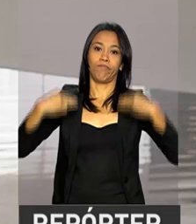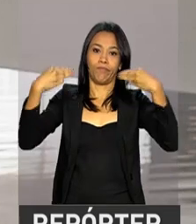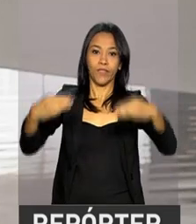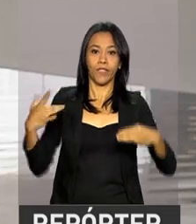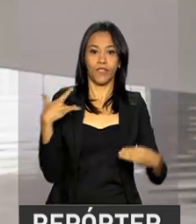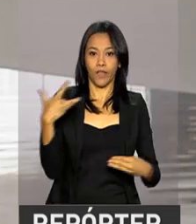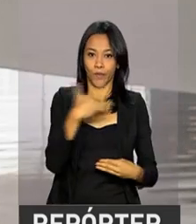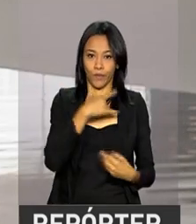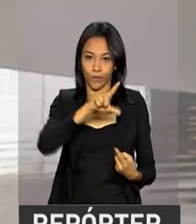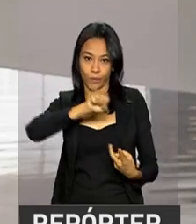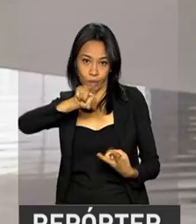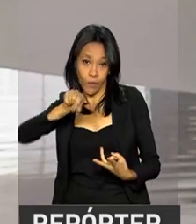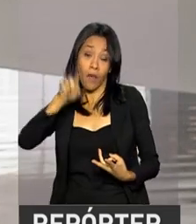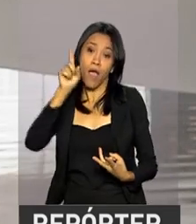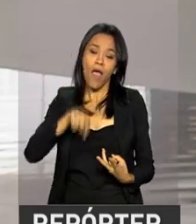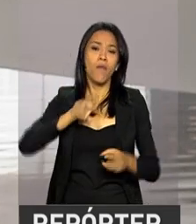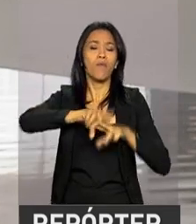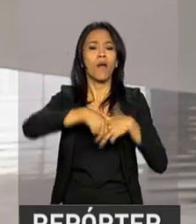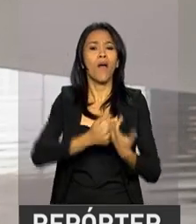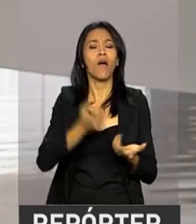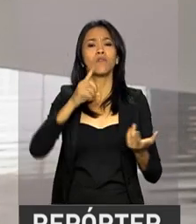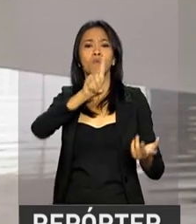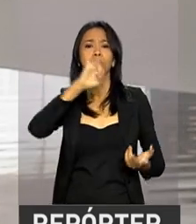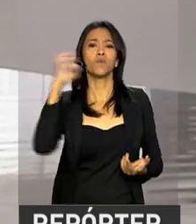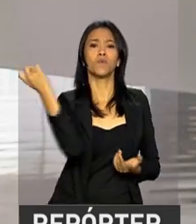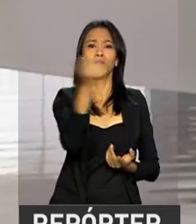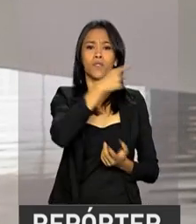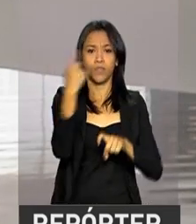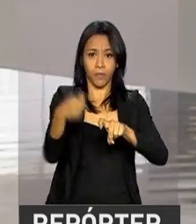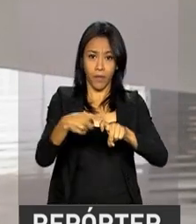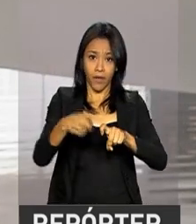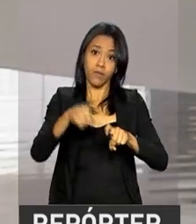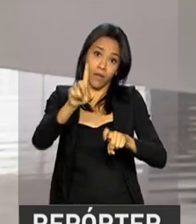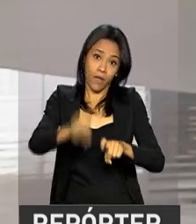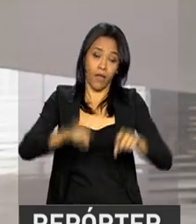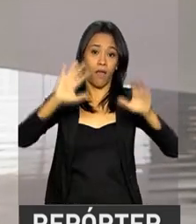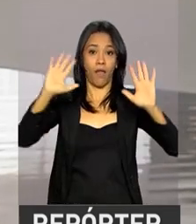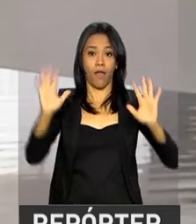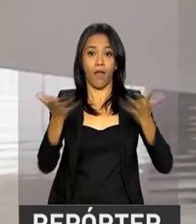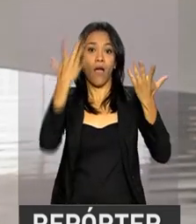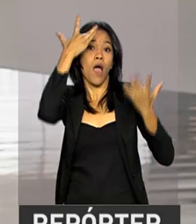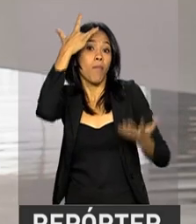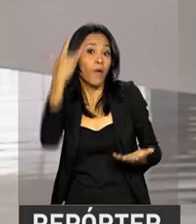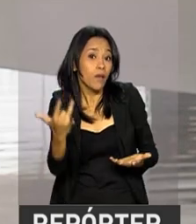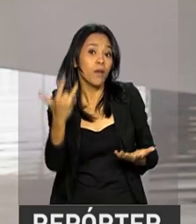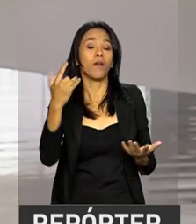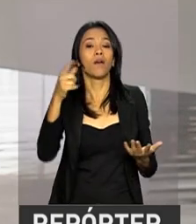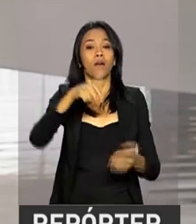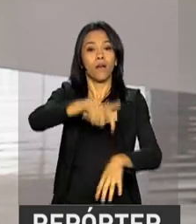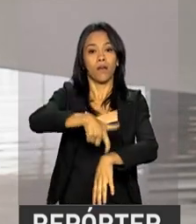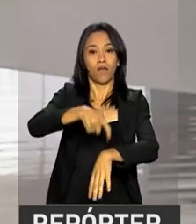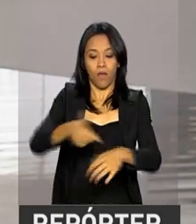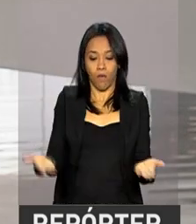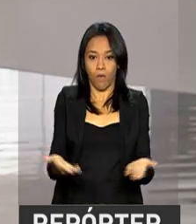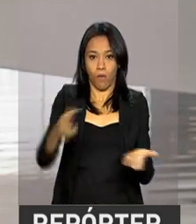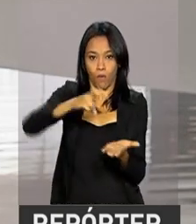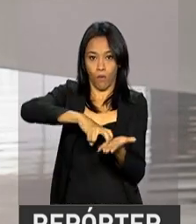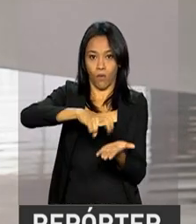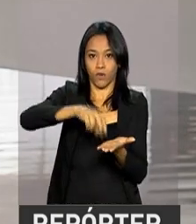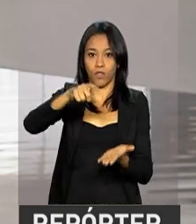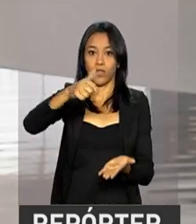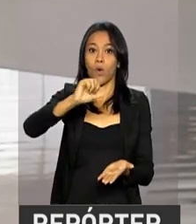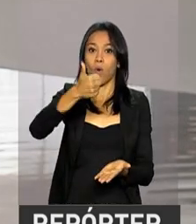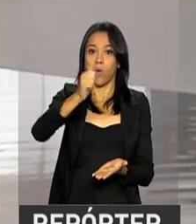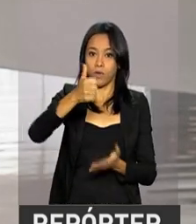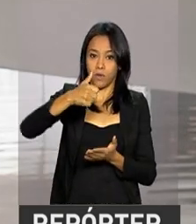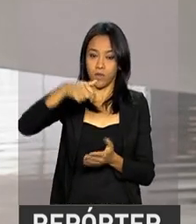é alusivo ao Dia do Médico, que será comemorado amanhã. A cerimônia será às 11 horas da manhã, aqui mesmo no Palácio